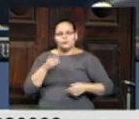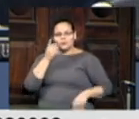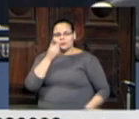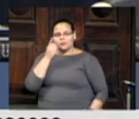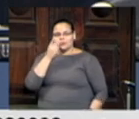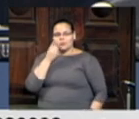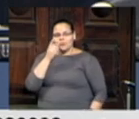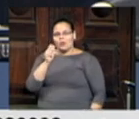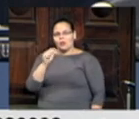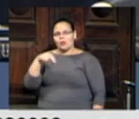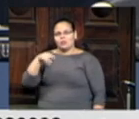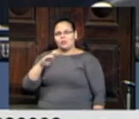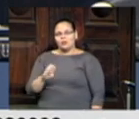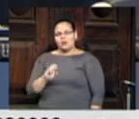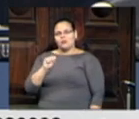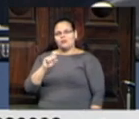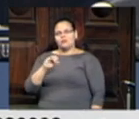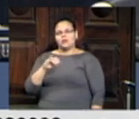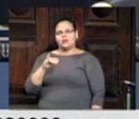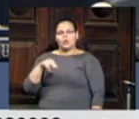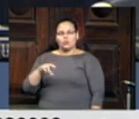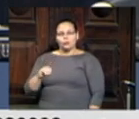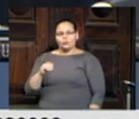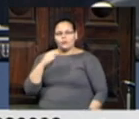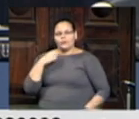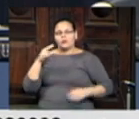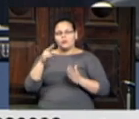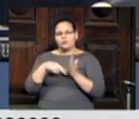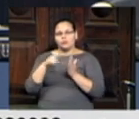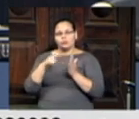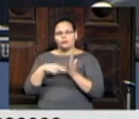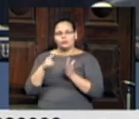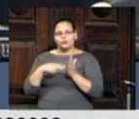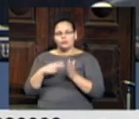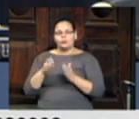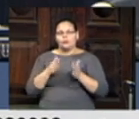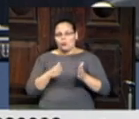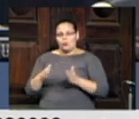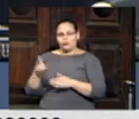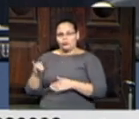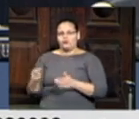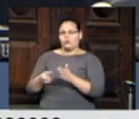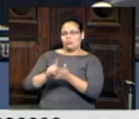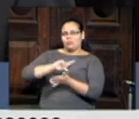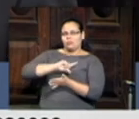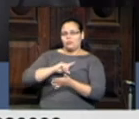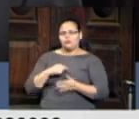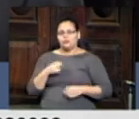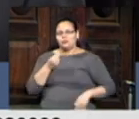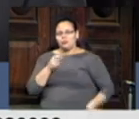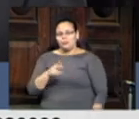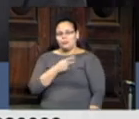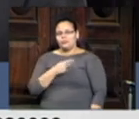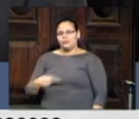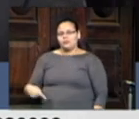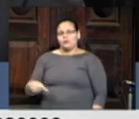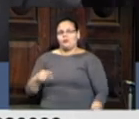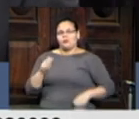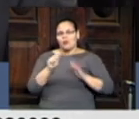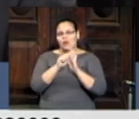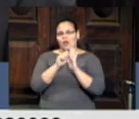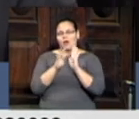Casa, deputado André Siciliano, para fazer a leitura da ordem do dia anterior. Senhor presidente, a ata reflete